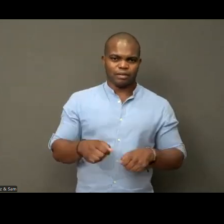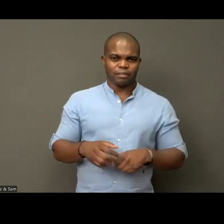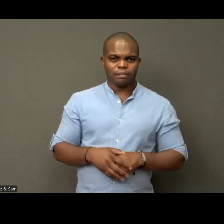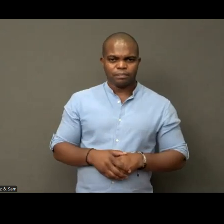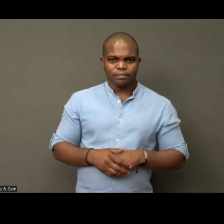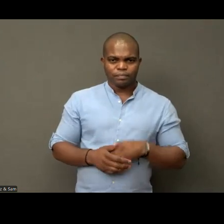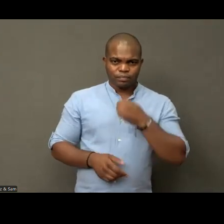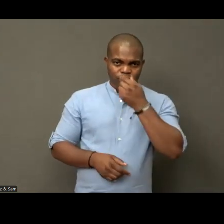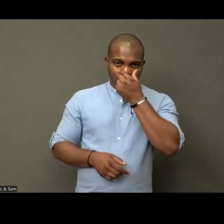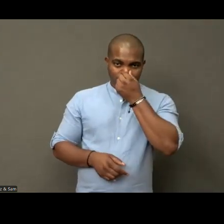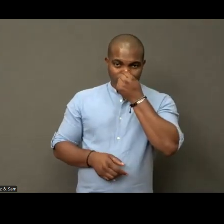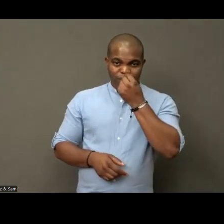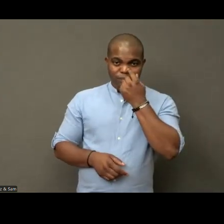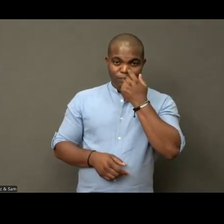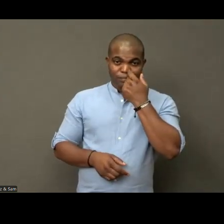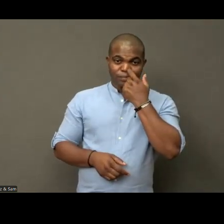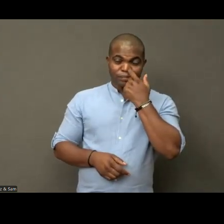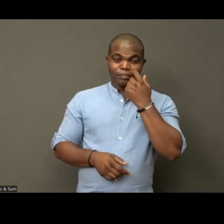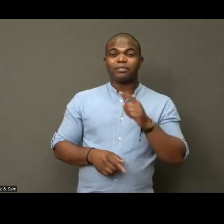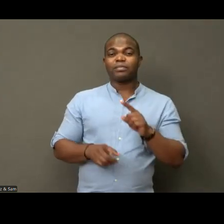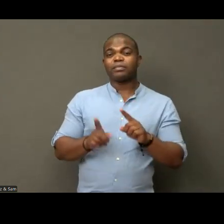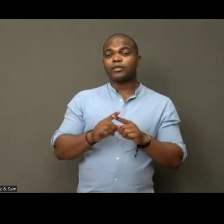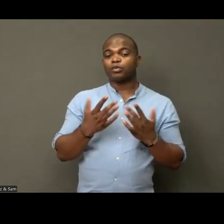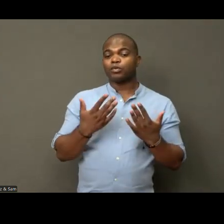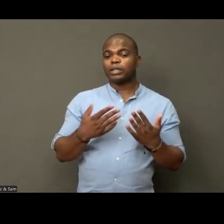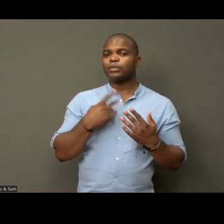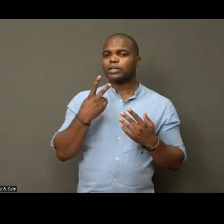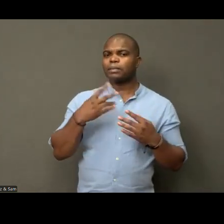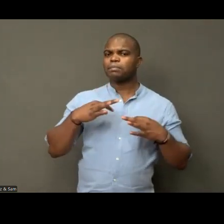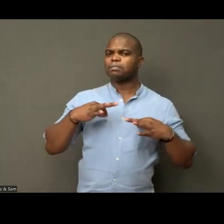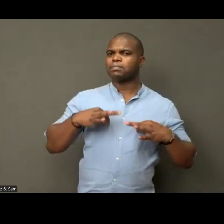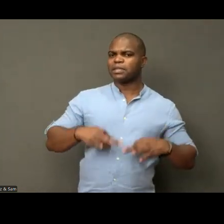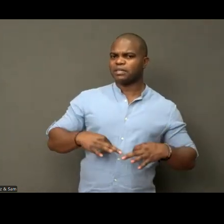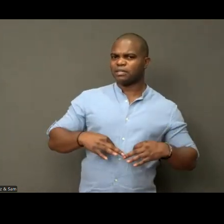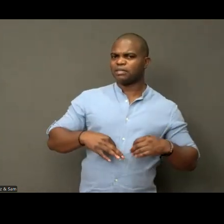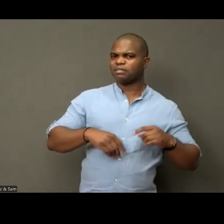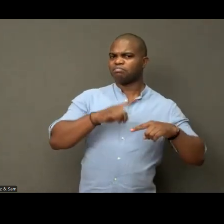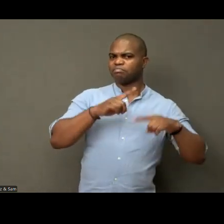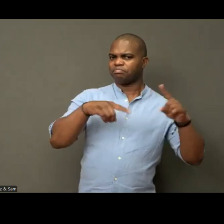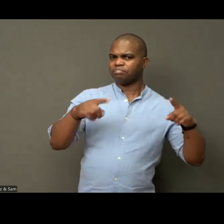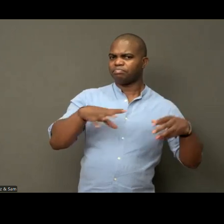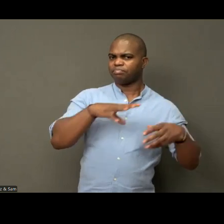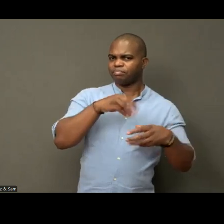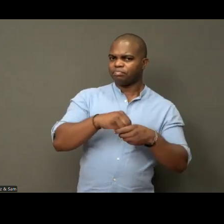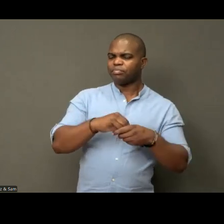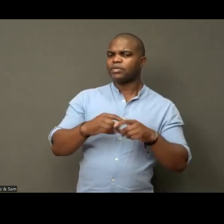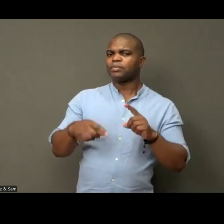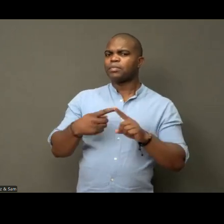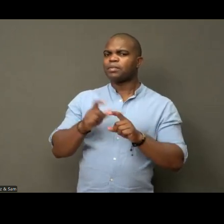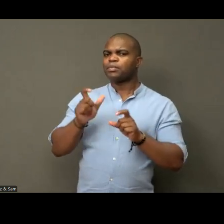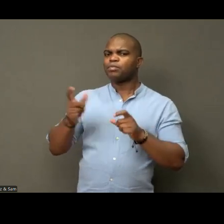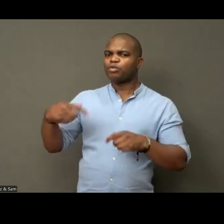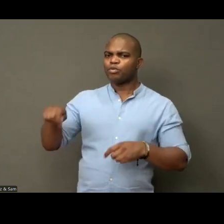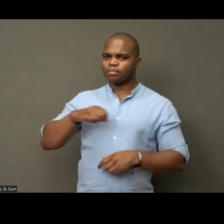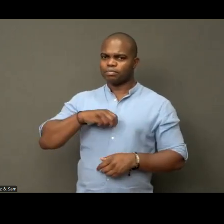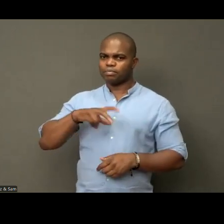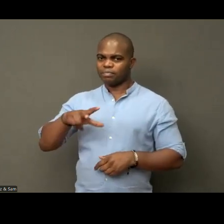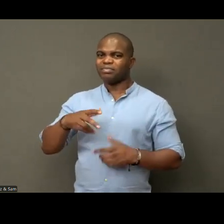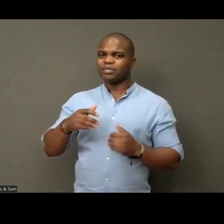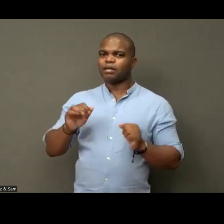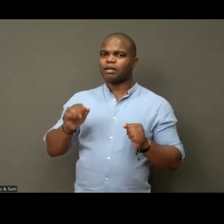também a sociedade civil, para eliminar uma série importante de doenças, mas que é chave para